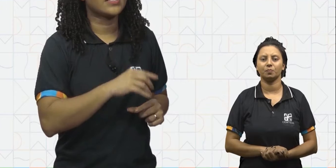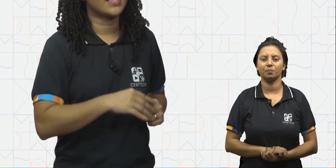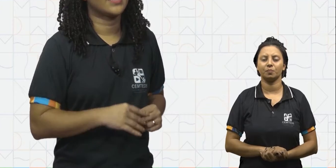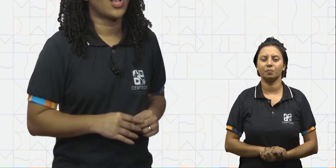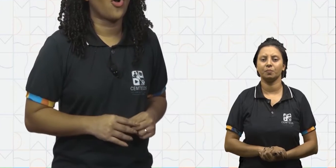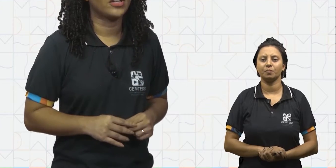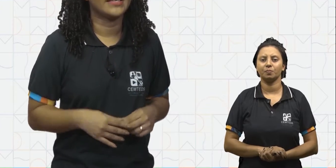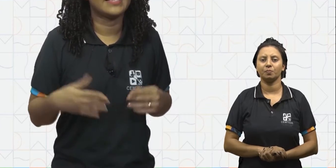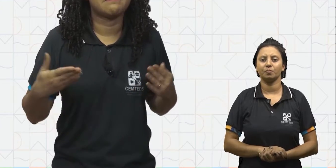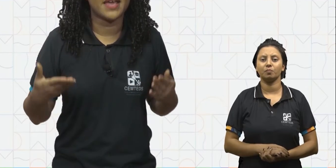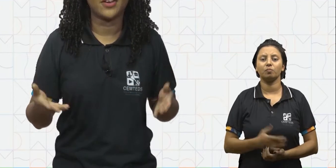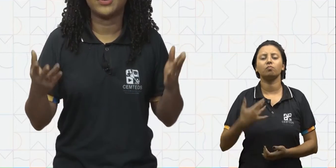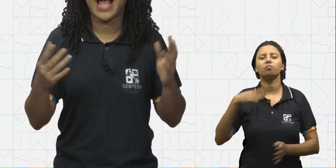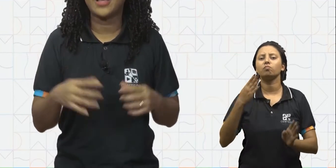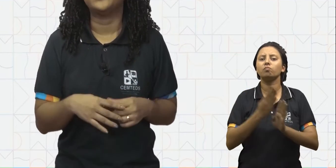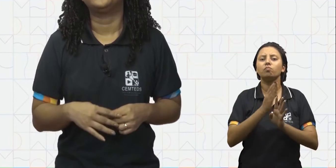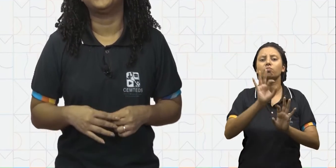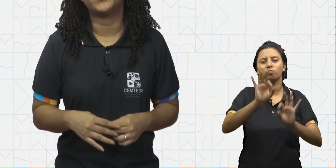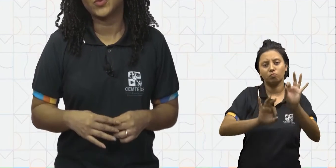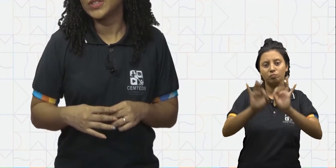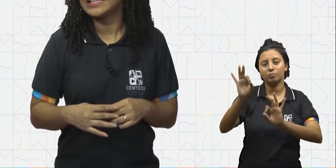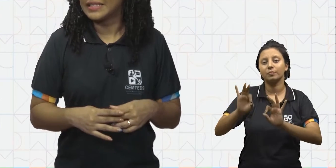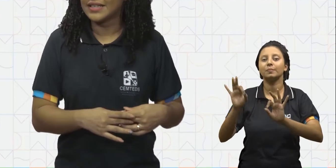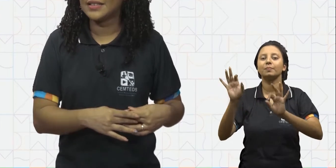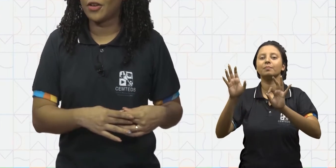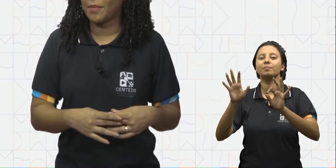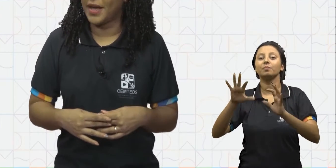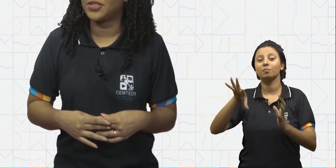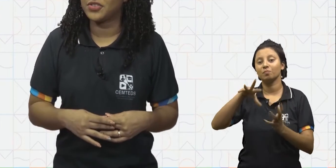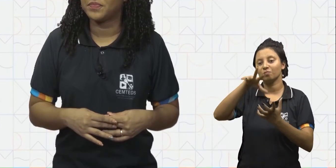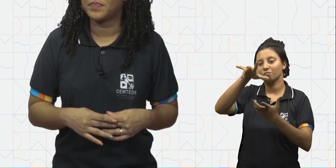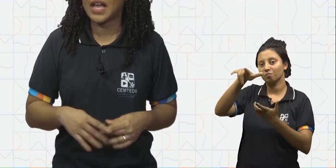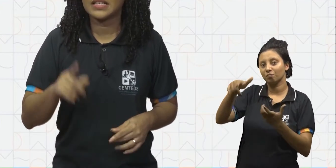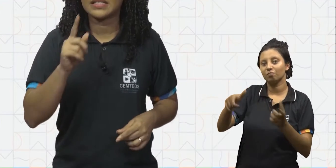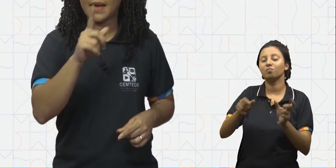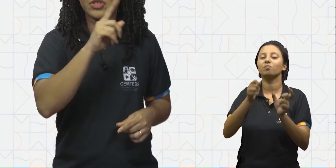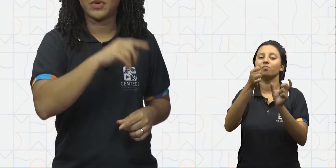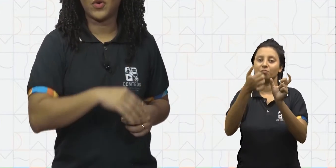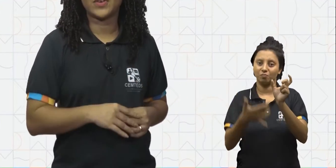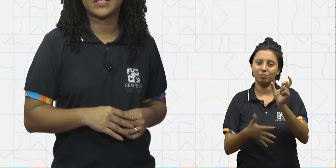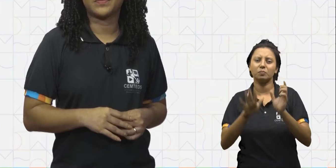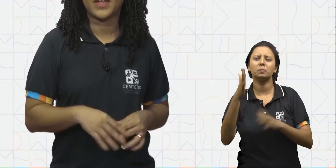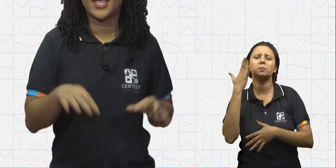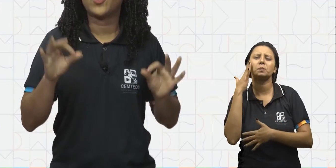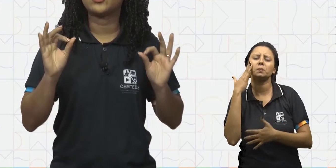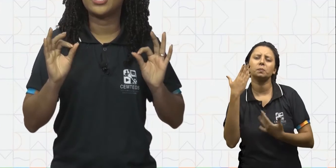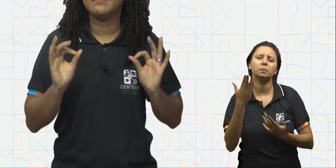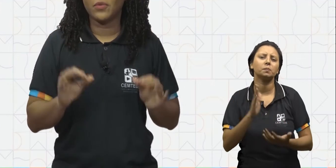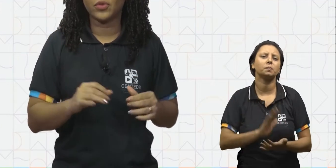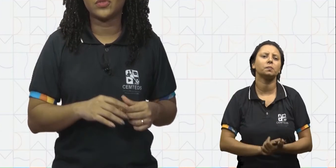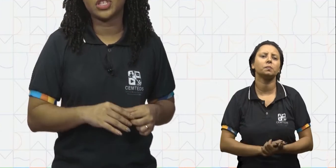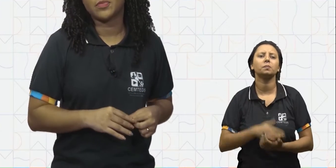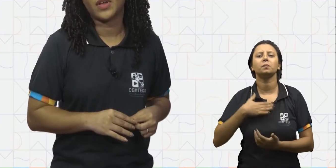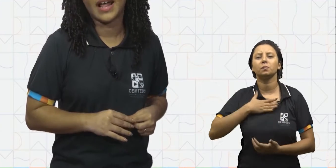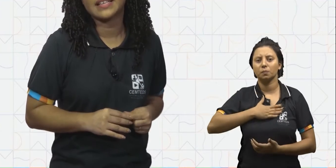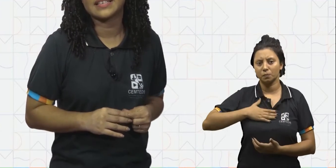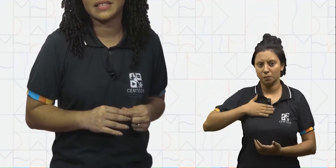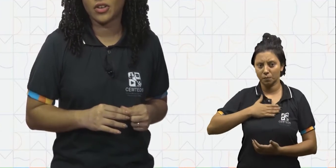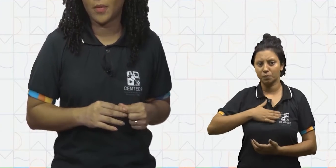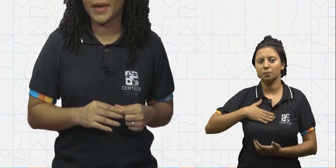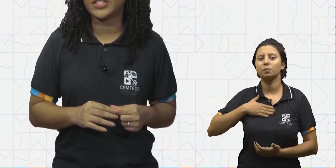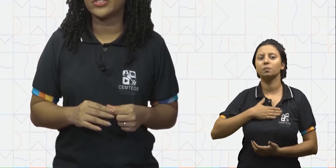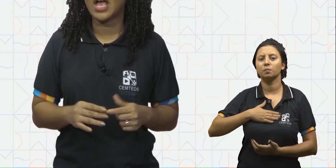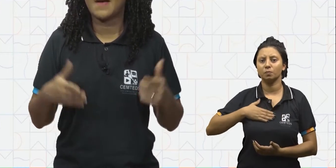É só seguir a ordem e mergulhar no mundo das enciclopédias. Sabe de uma coisa? Eu gostei muito de explorar